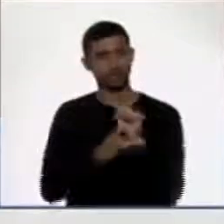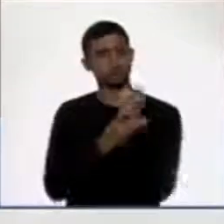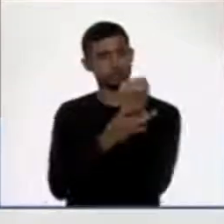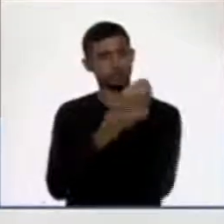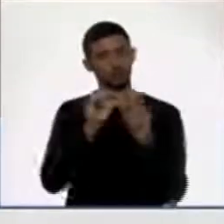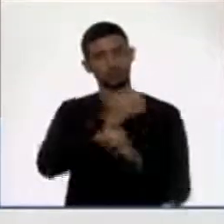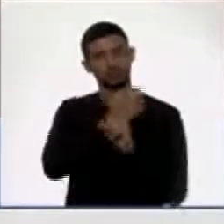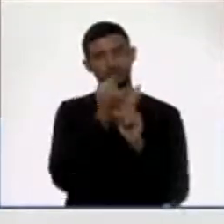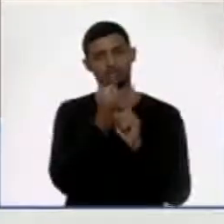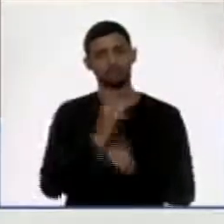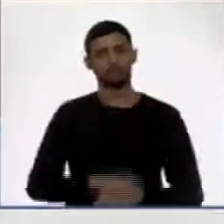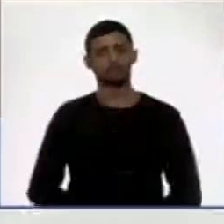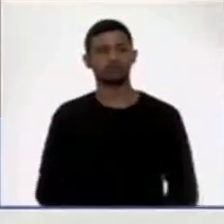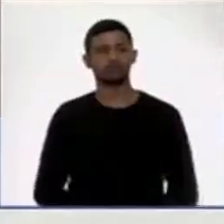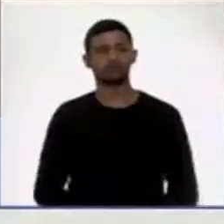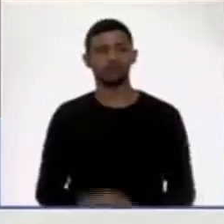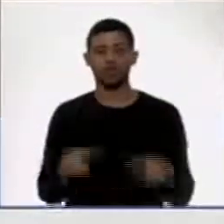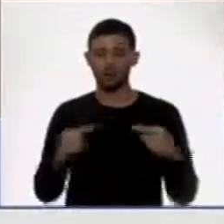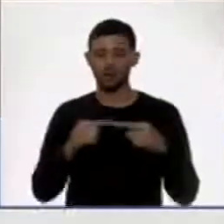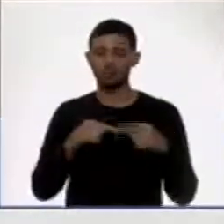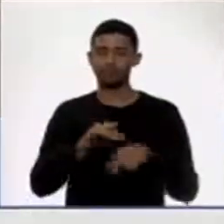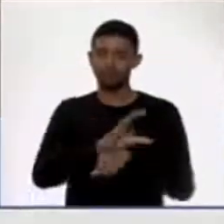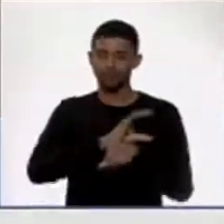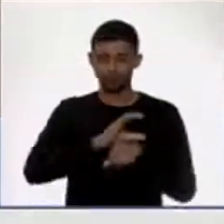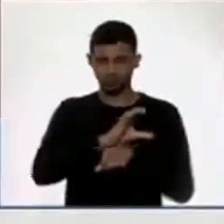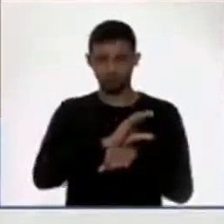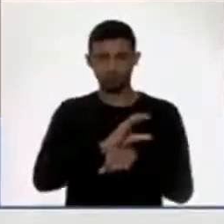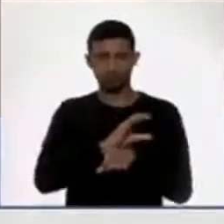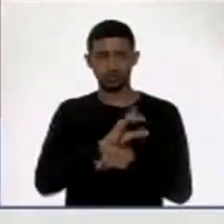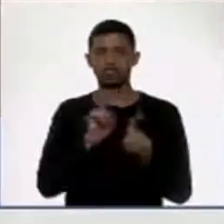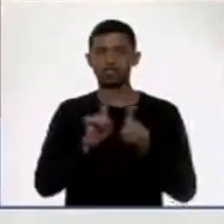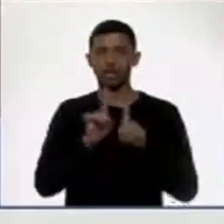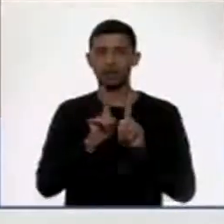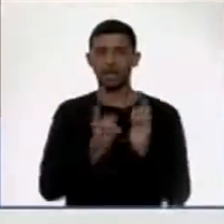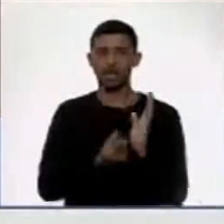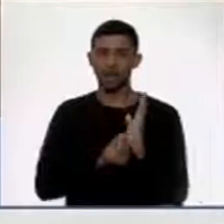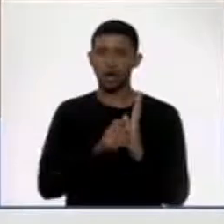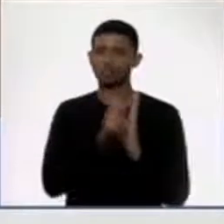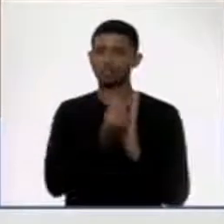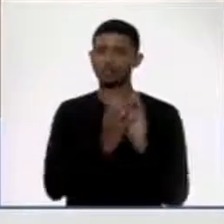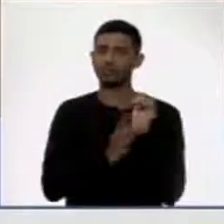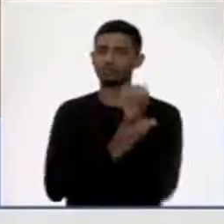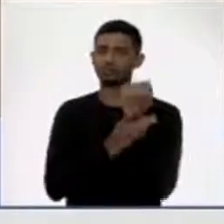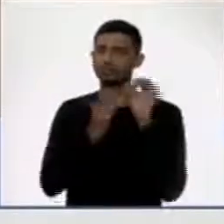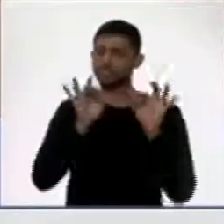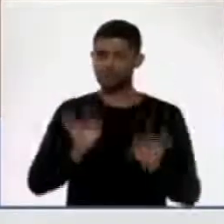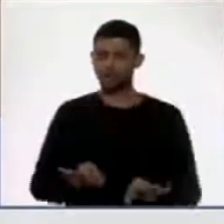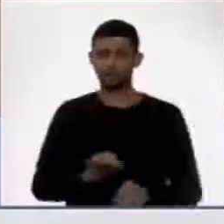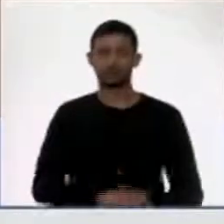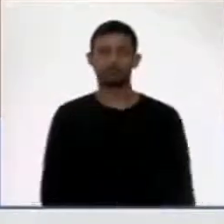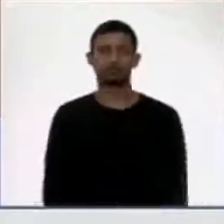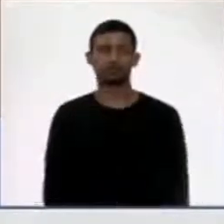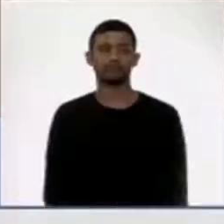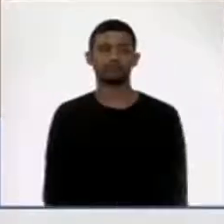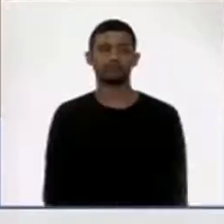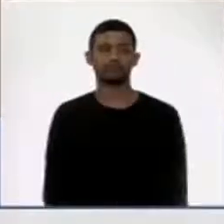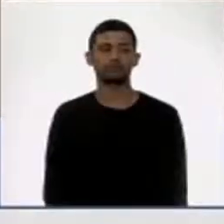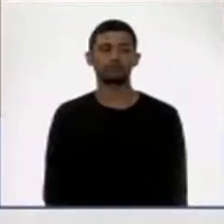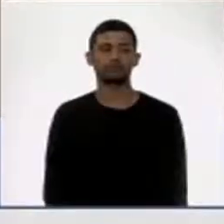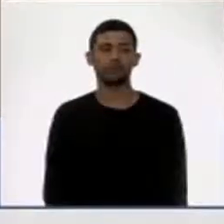social previsto na Constituição e com orçamento garantido. O